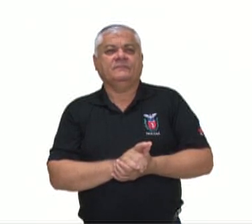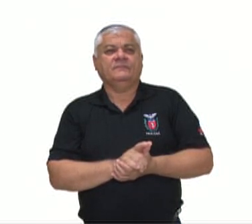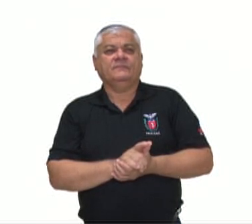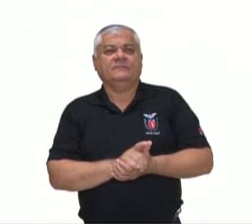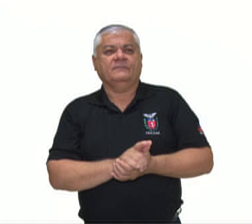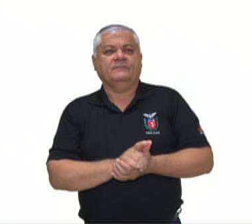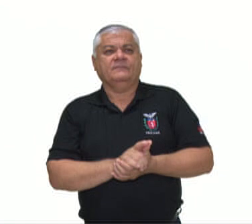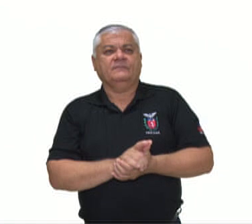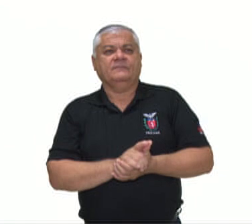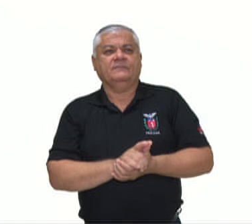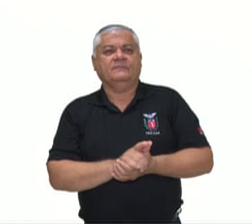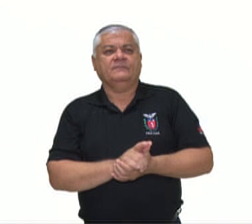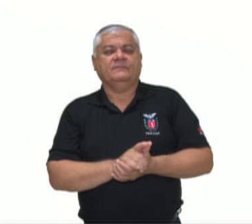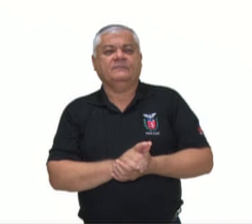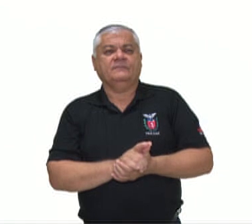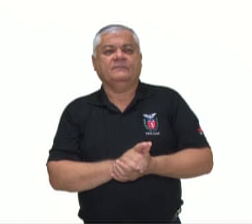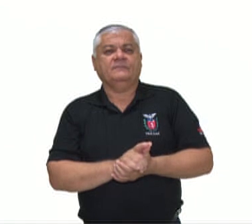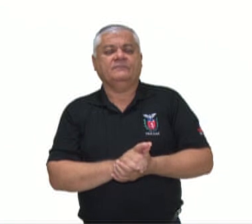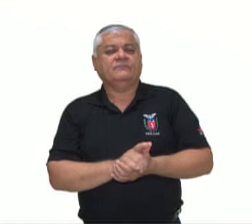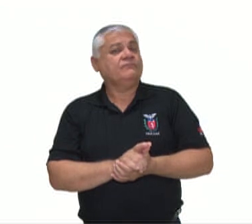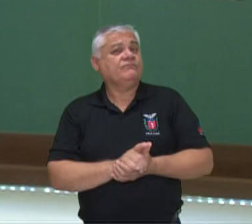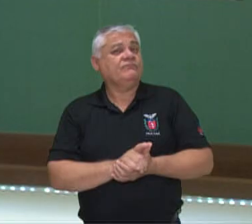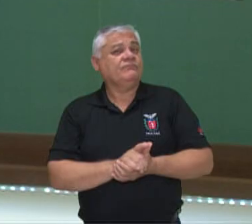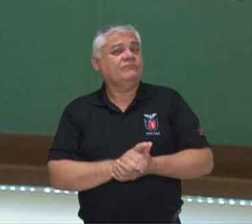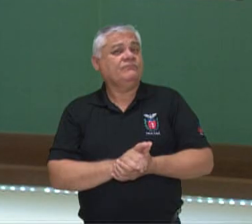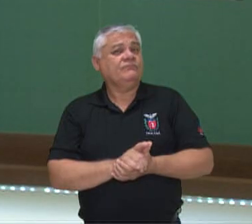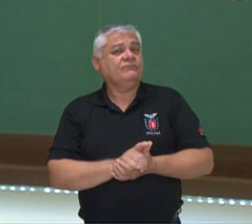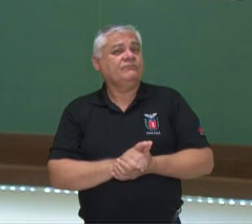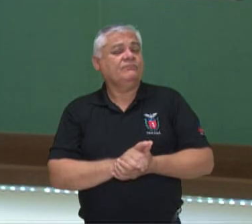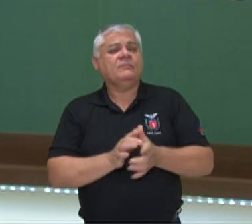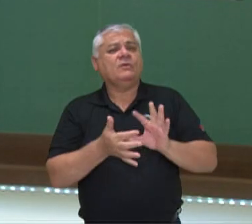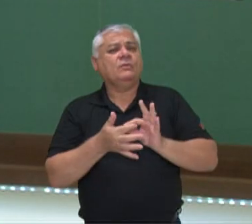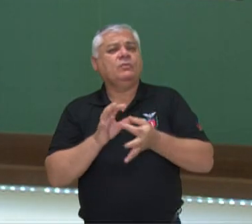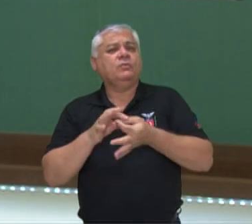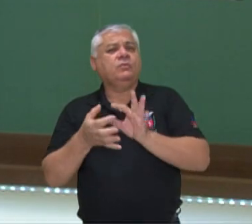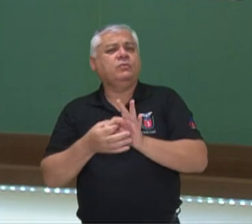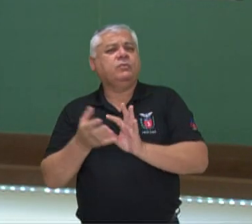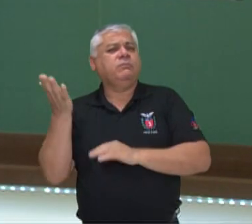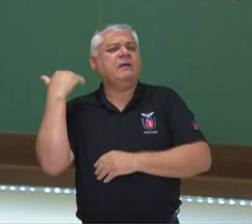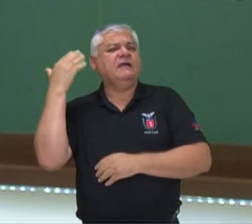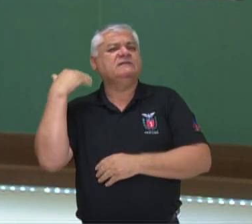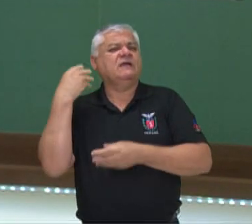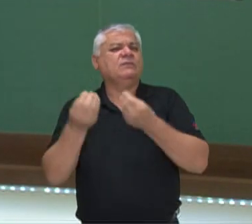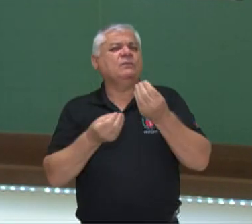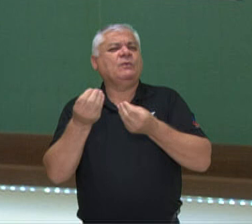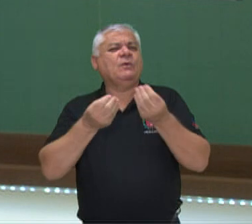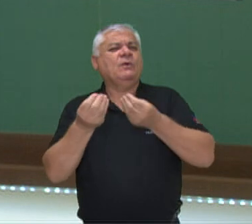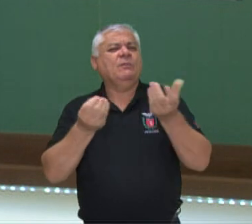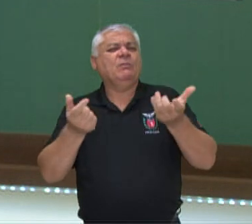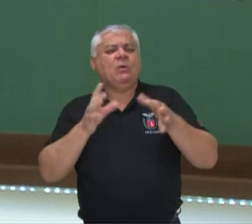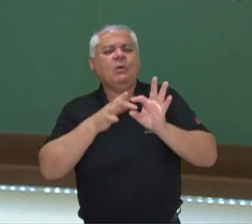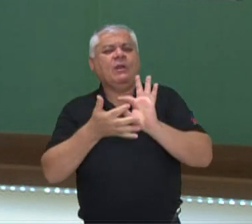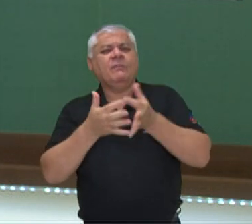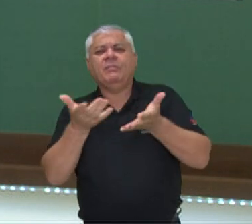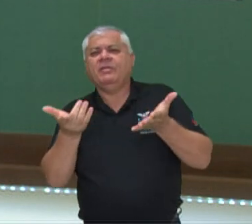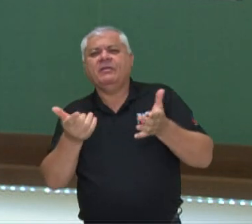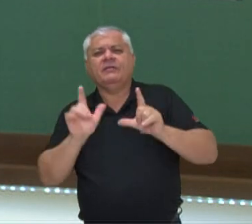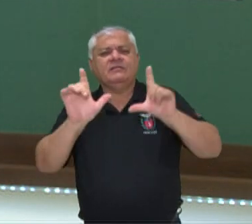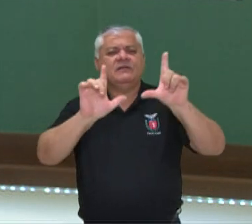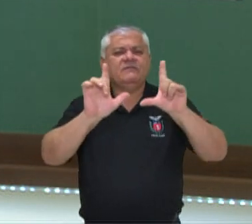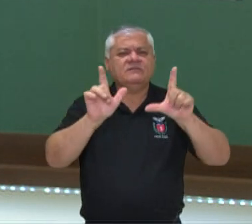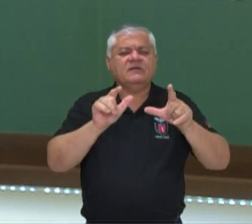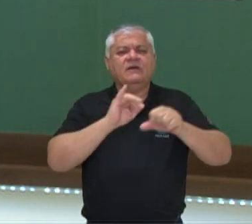it nowadays? Como que você acha que as Olimpíadas foram transmitidas no passado e como que é hoje em